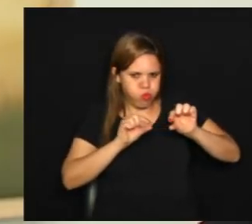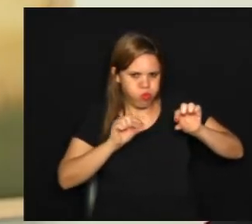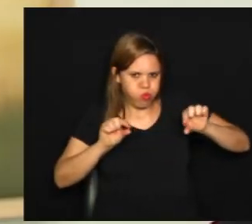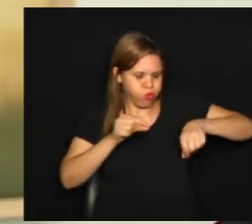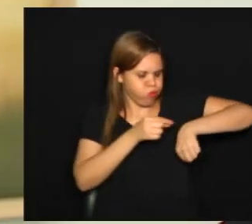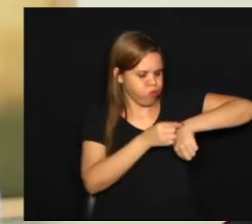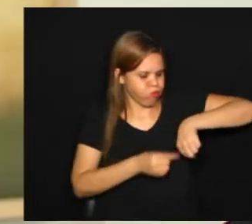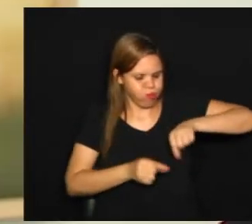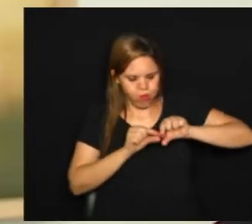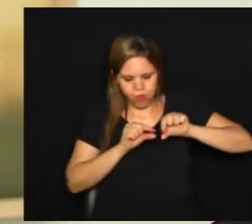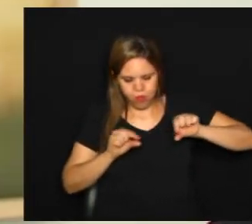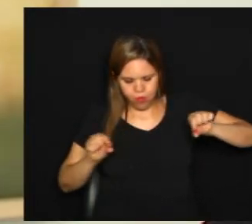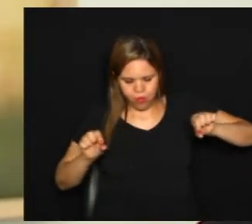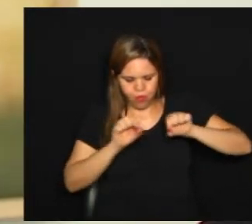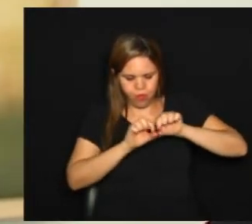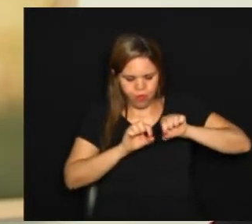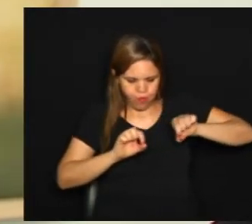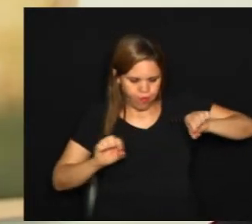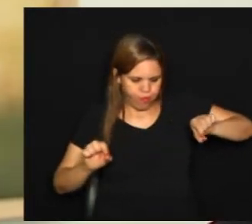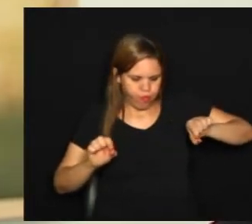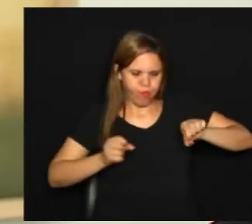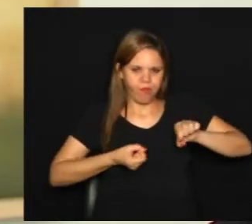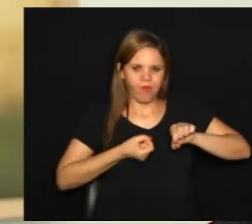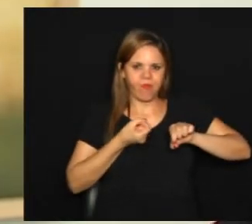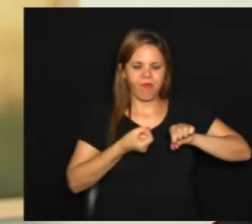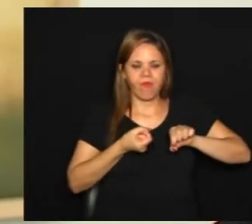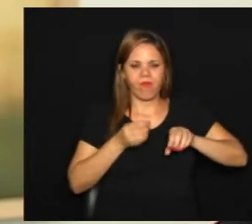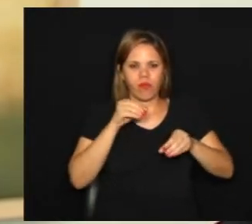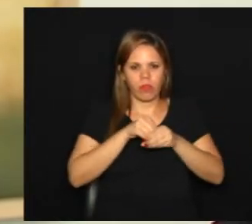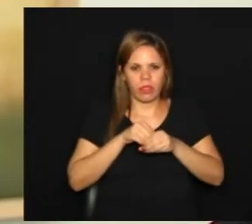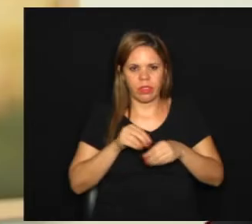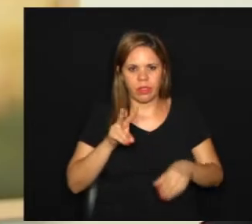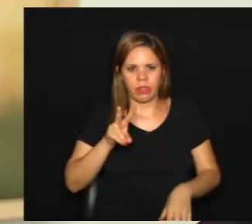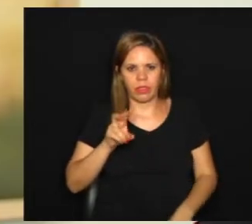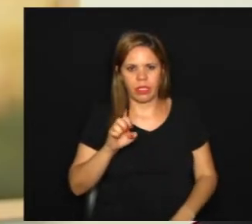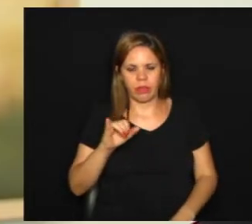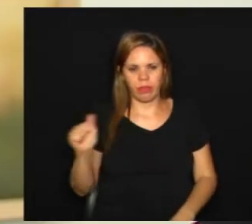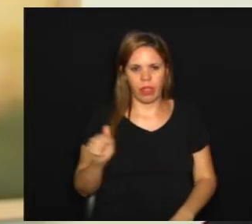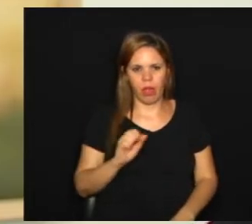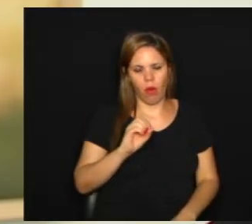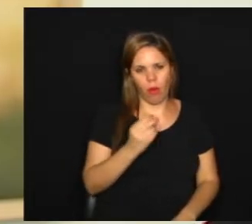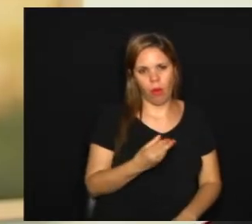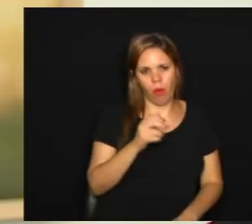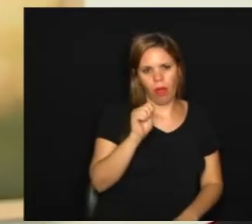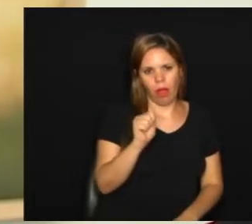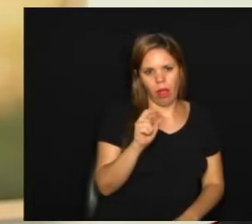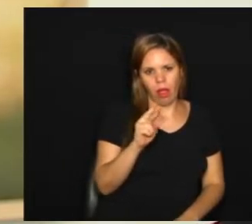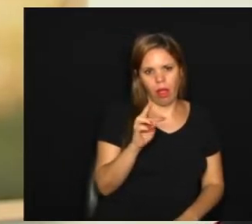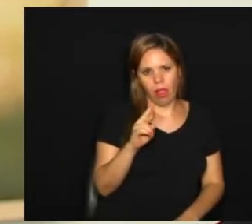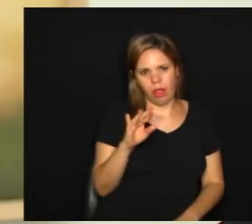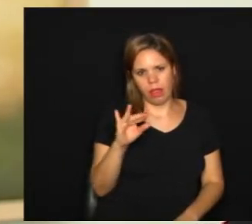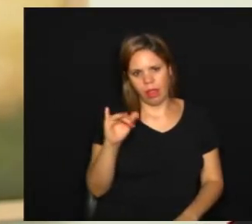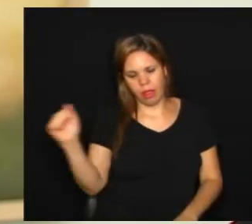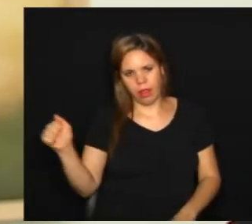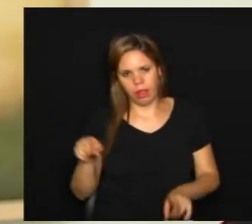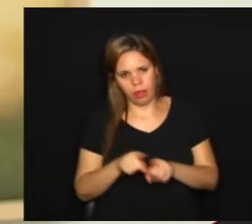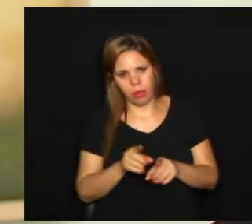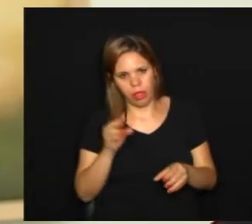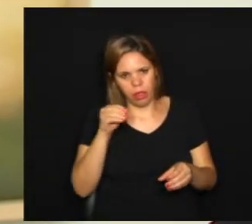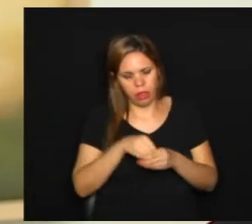A trombose é uma doença muito prevalente na população, que significa uma formação